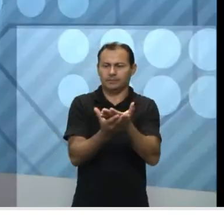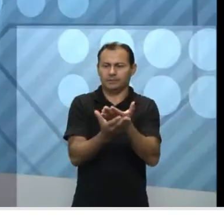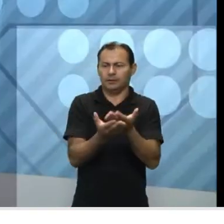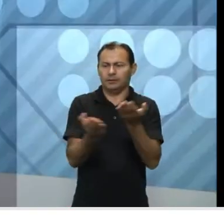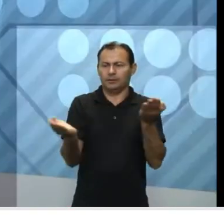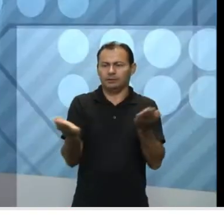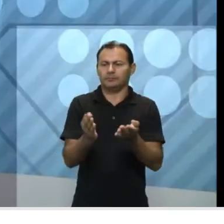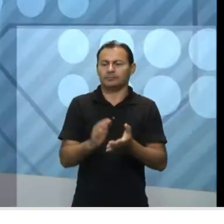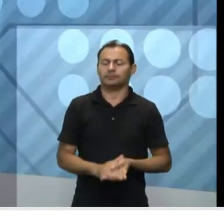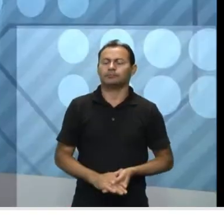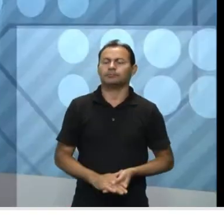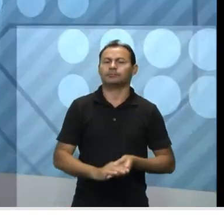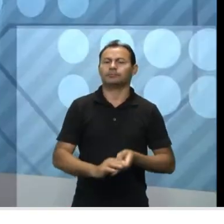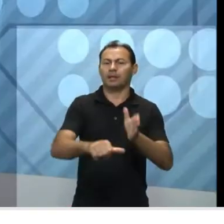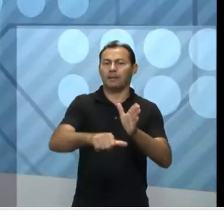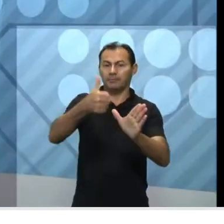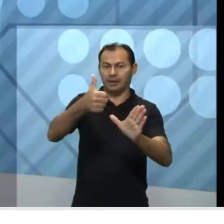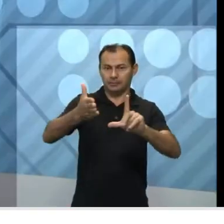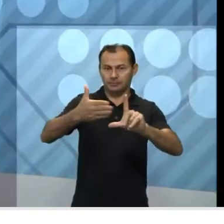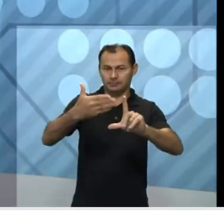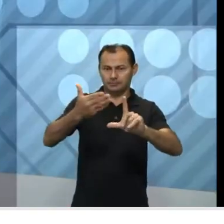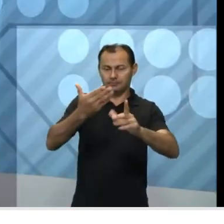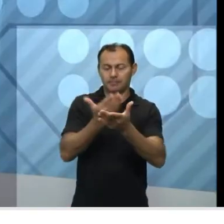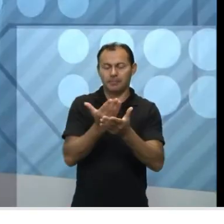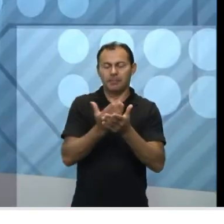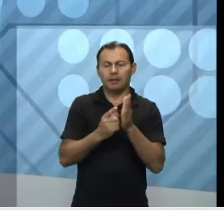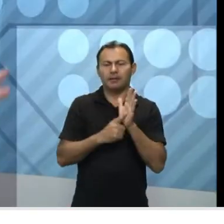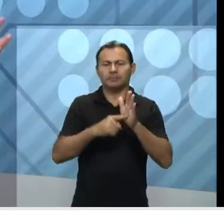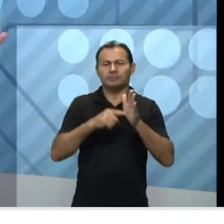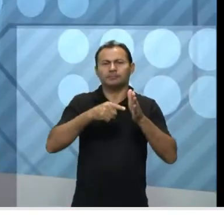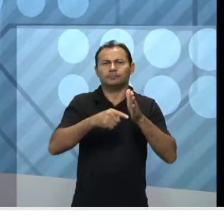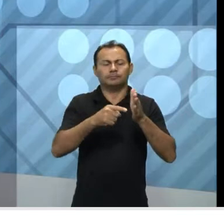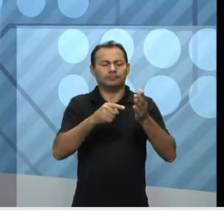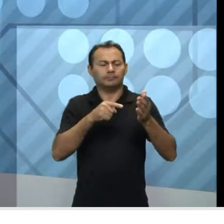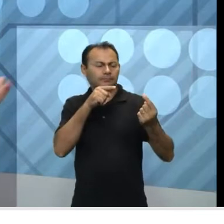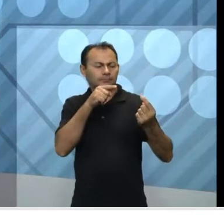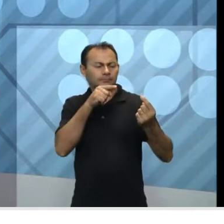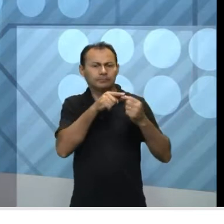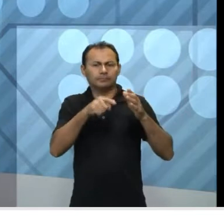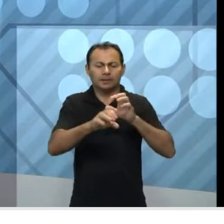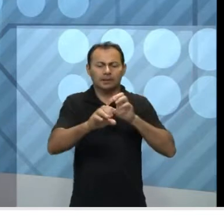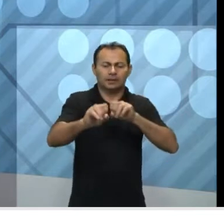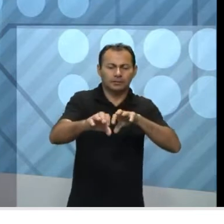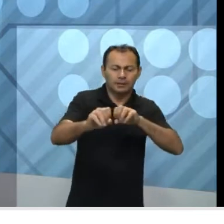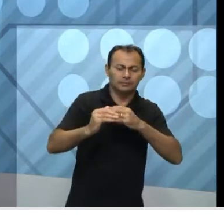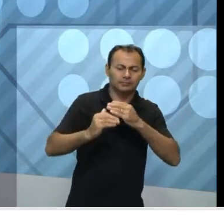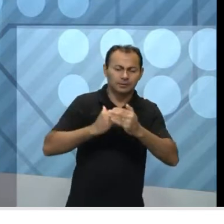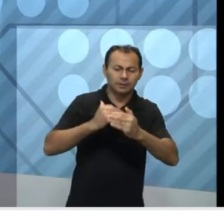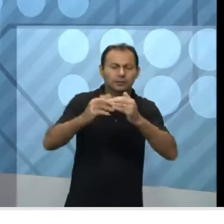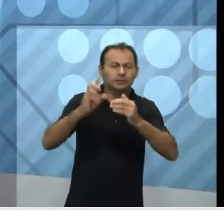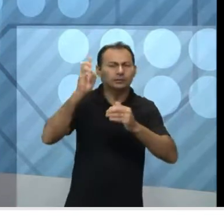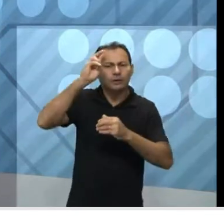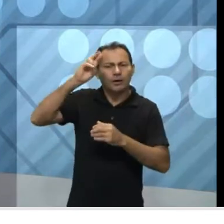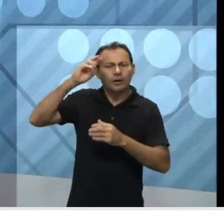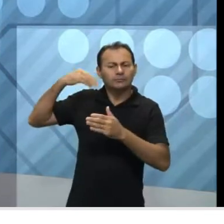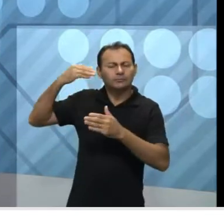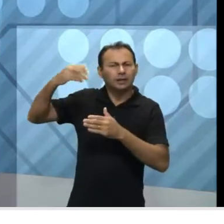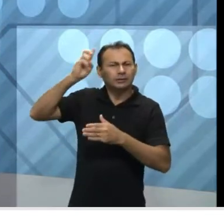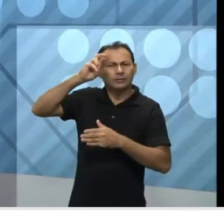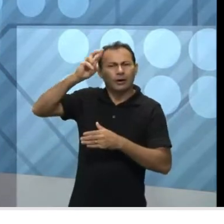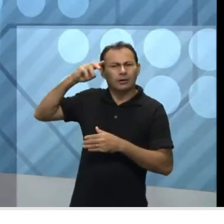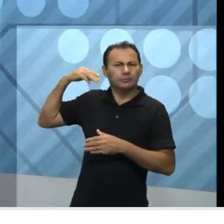de hoje. A primeira aula, ela traz fundamentos em relação à educação, um processo histórico da comunidade